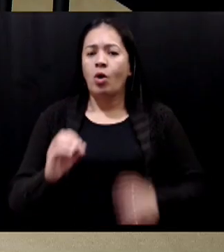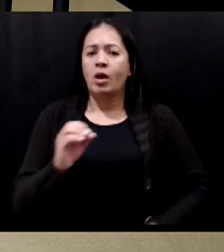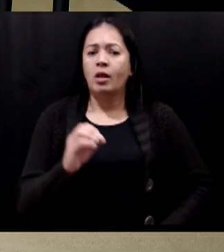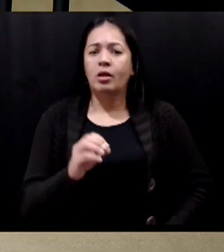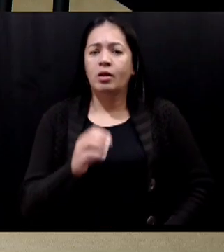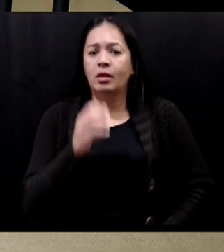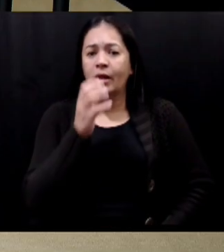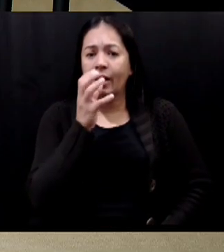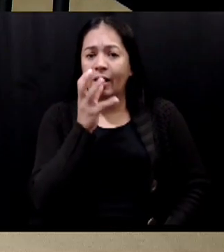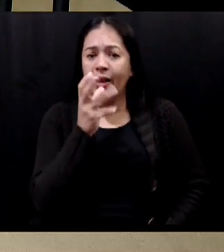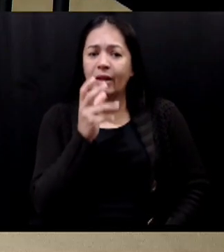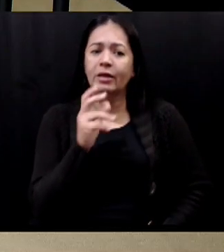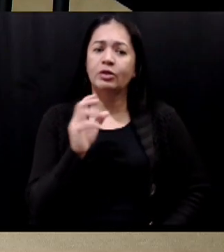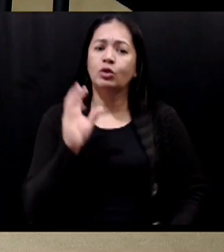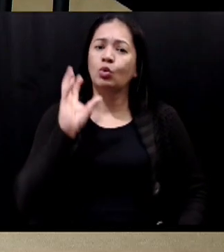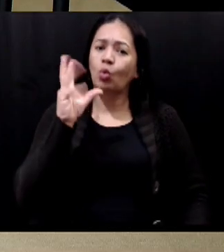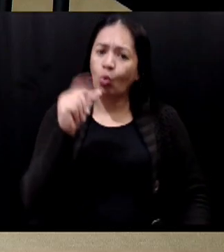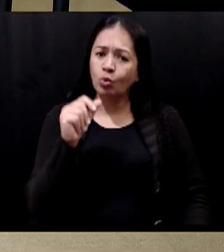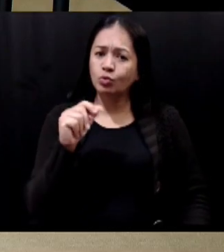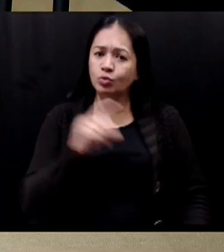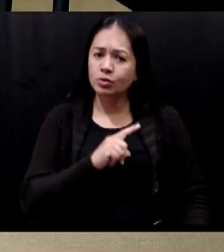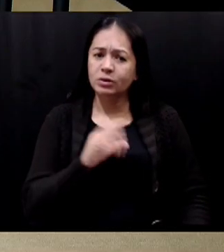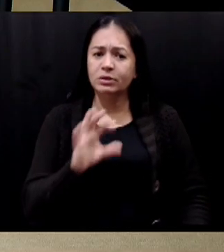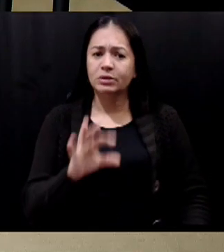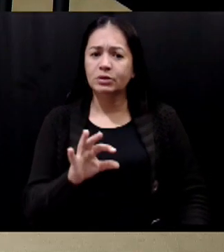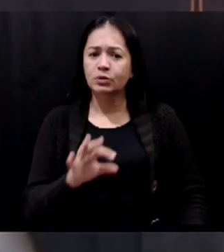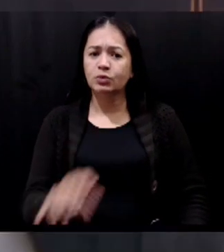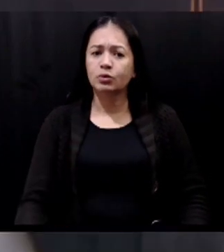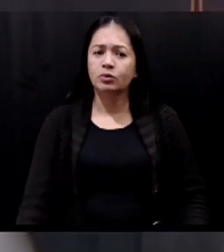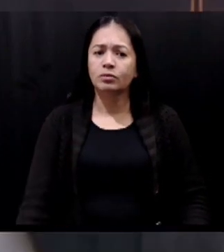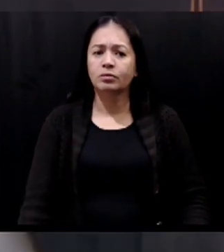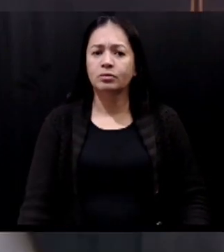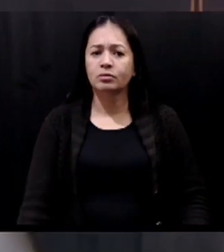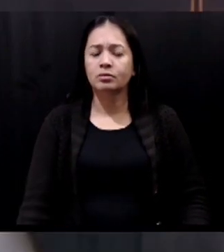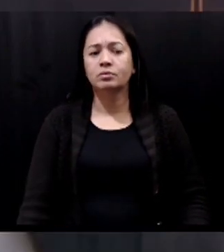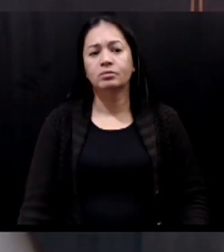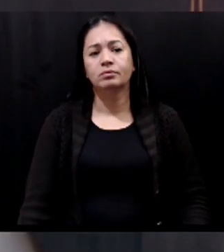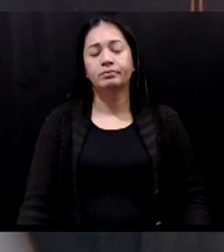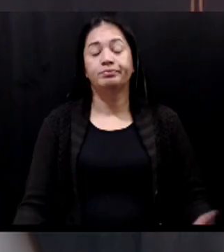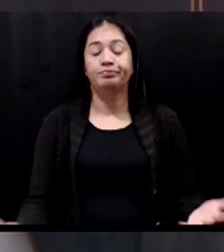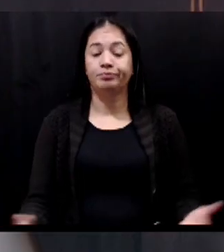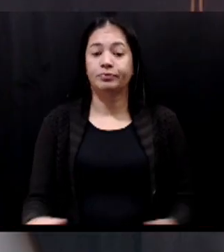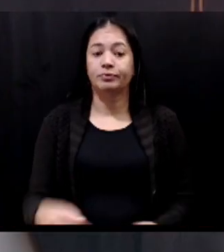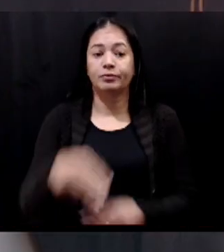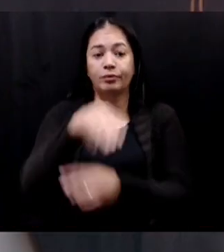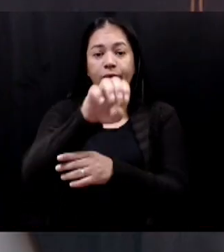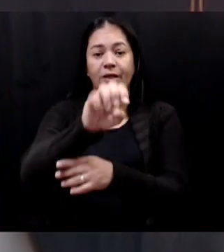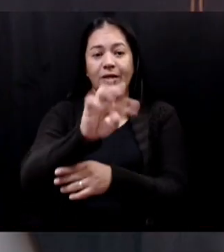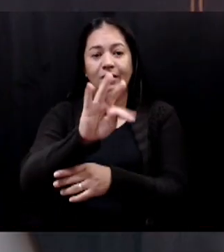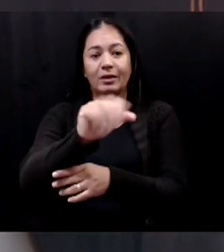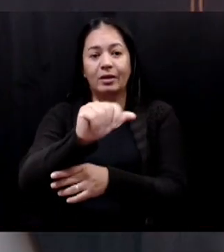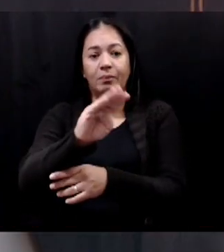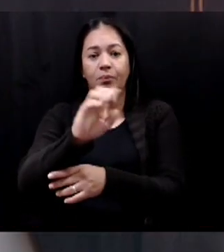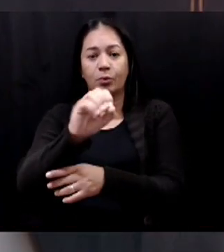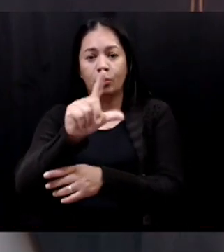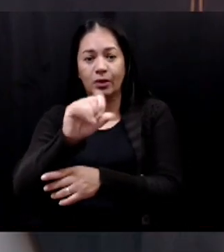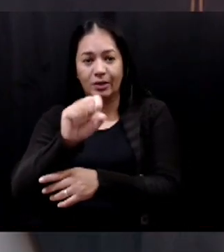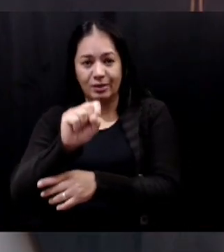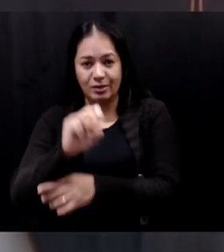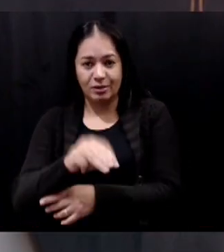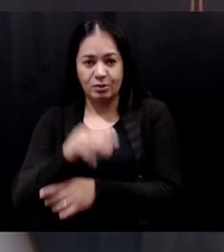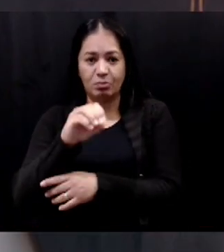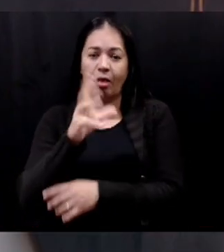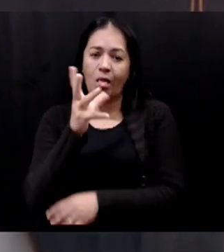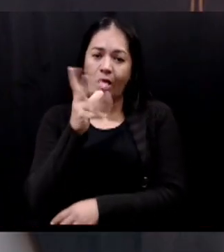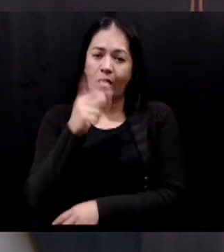mesmo no efeito sanfona? Vamos lá. Metabolismo lento. Isso não existe, né? Eu tenho um metabolismo